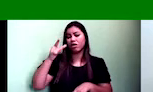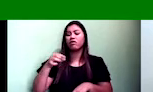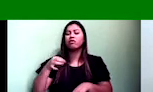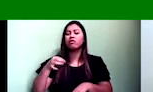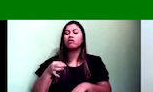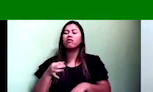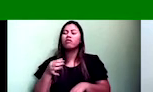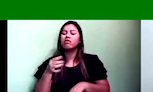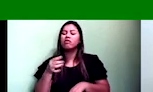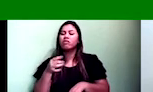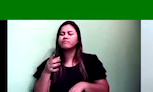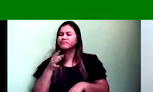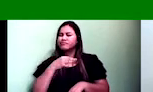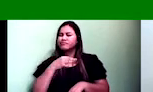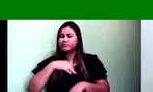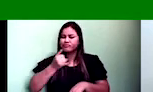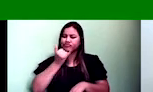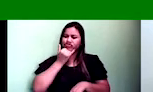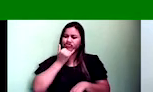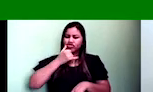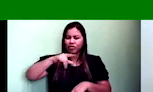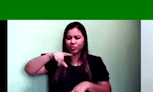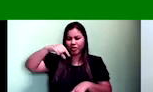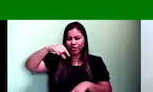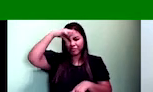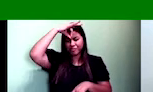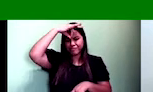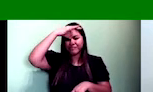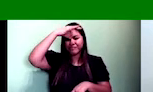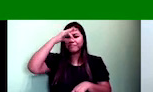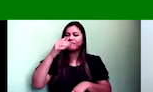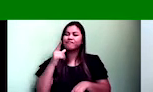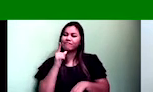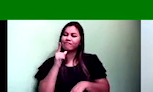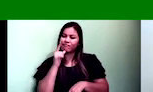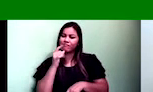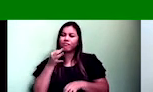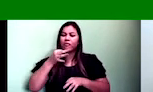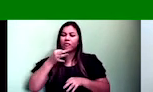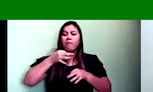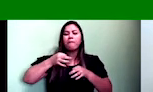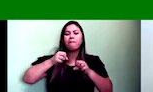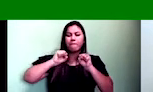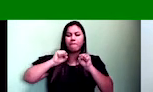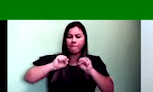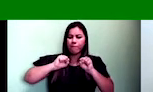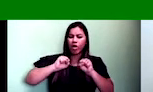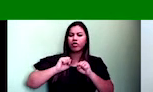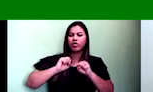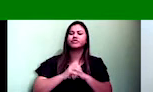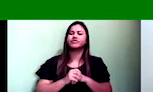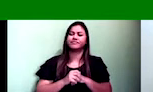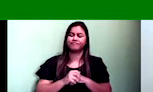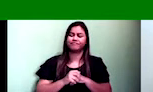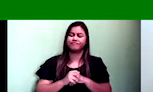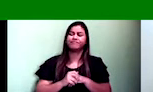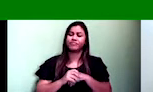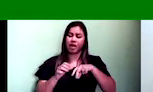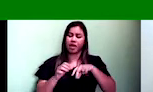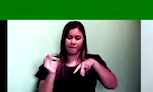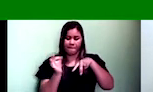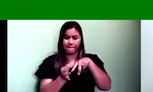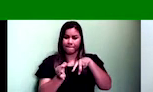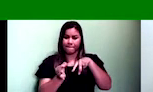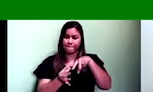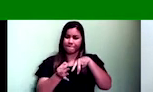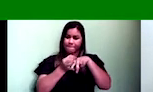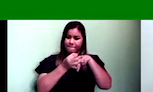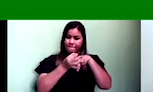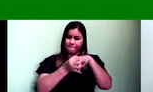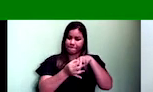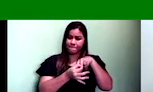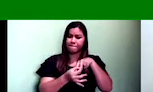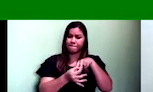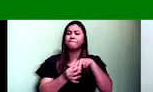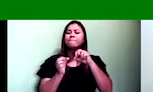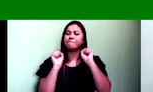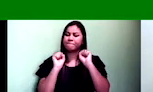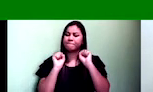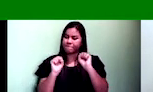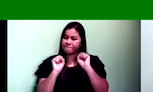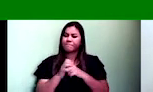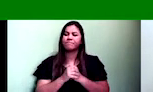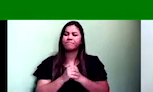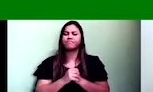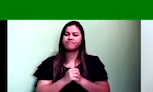feminino, né, e se estender até para as nádegas e pernas, coxas. Ardência ou coceira,